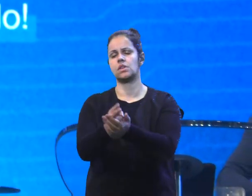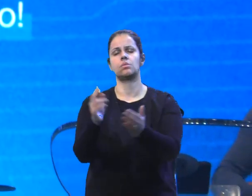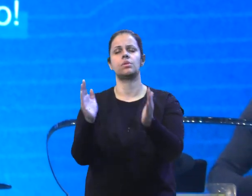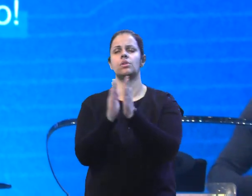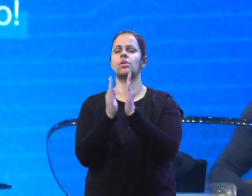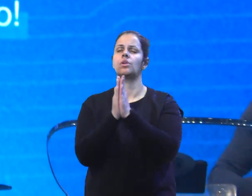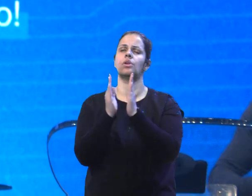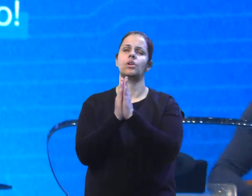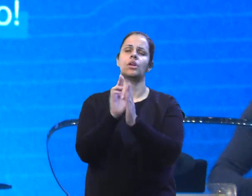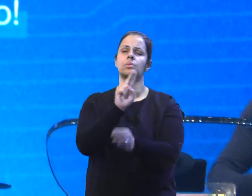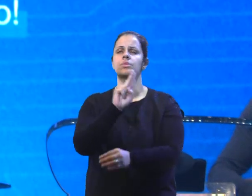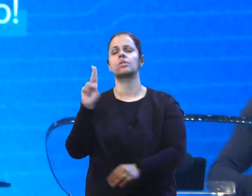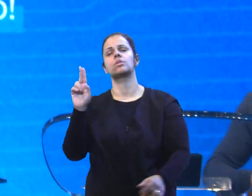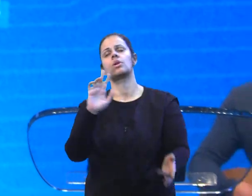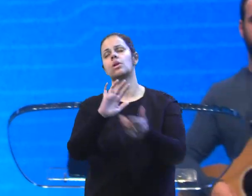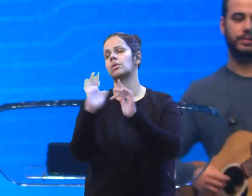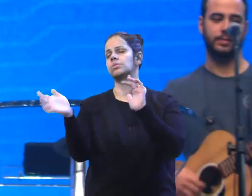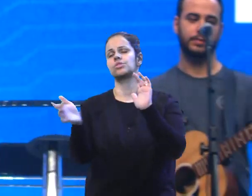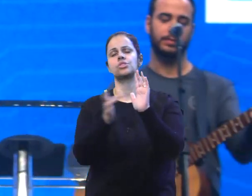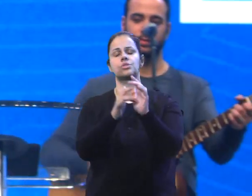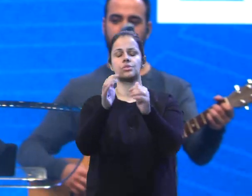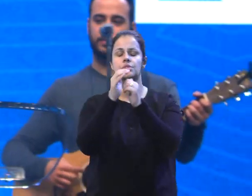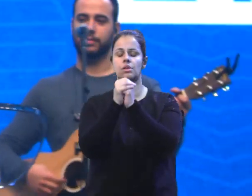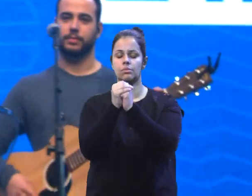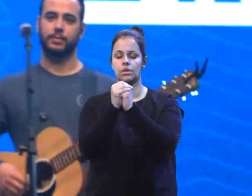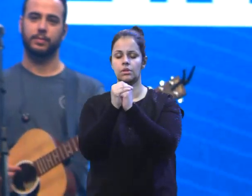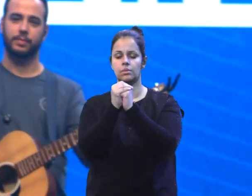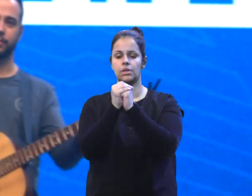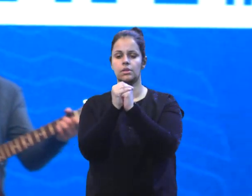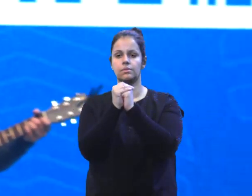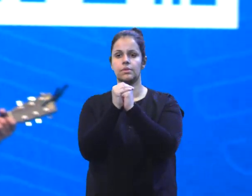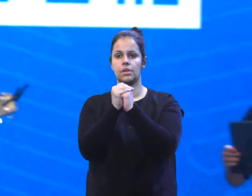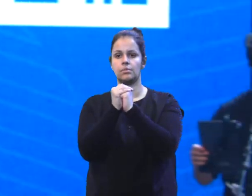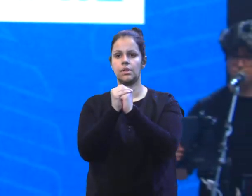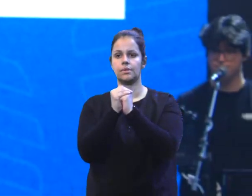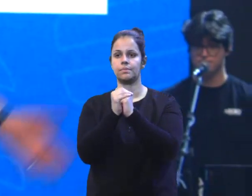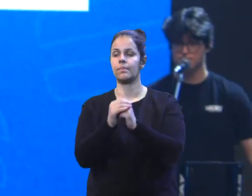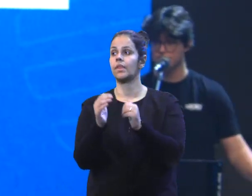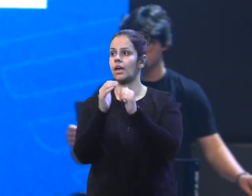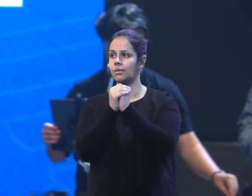Pai, em nome de Jesus. Amém e